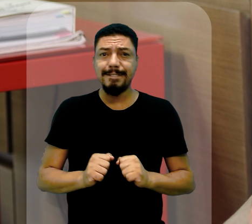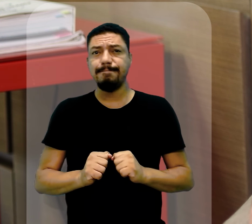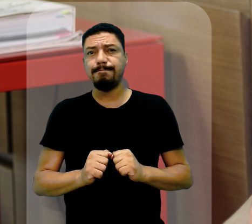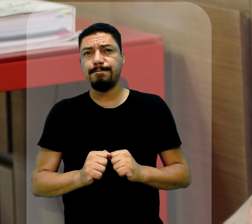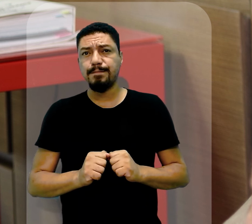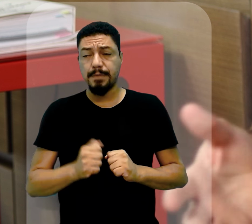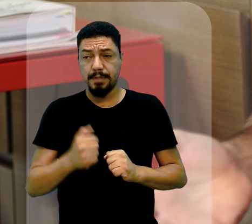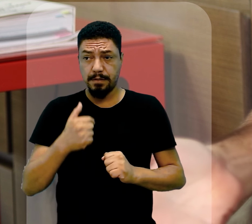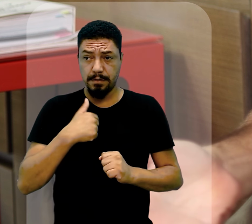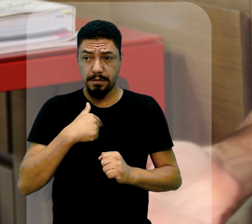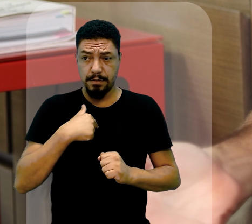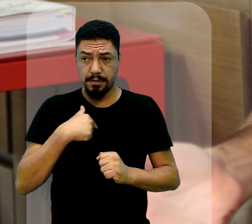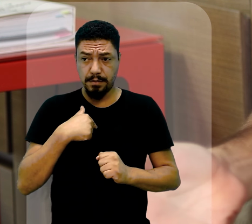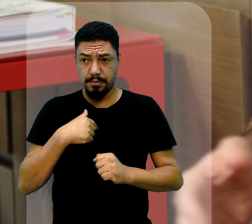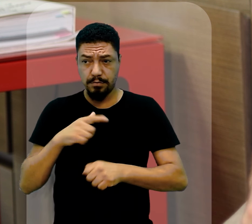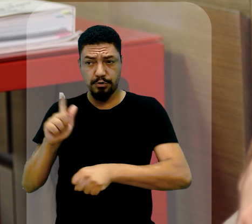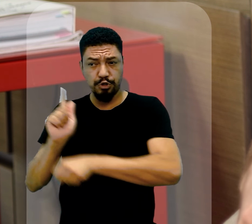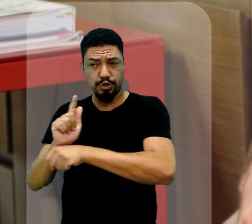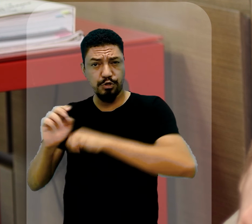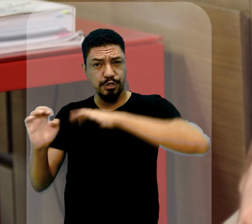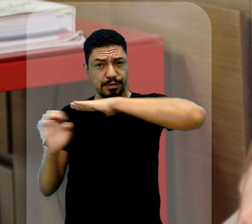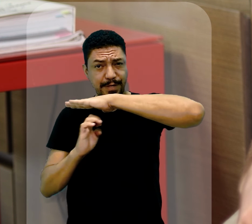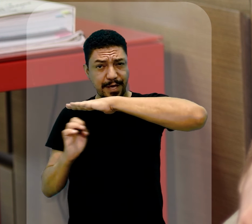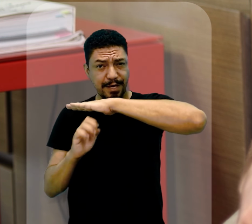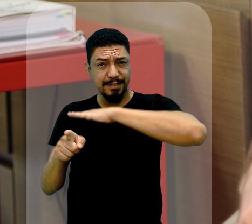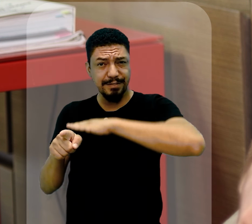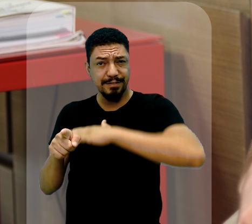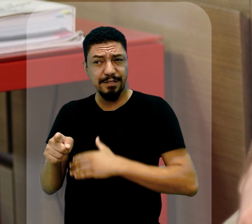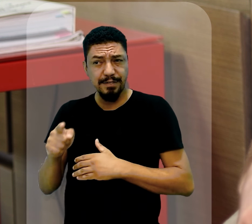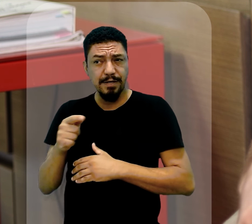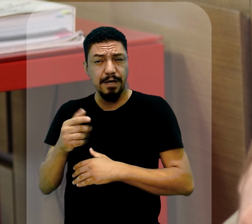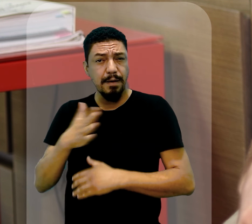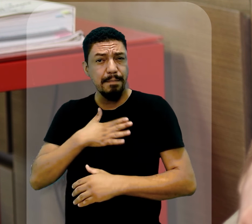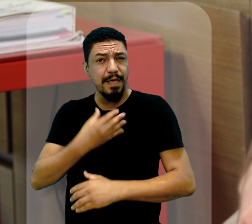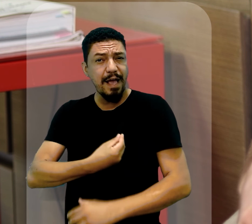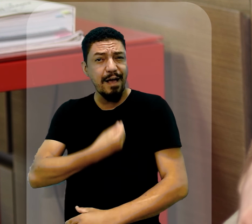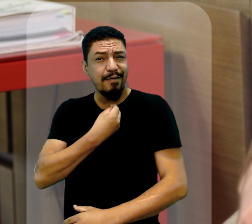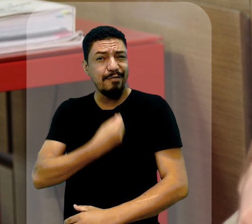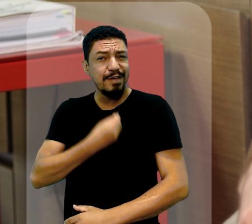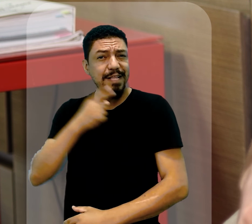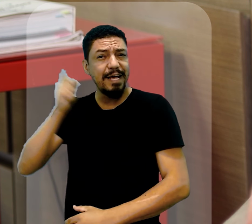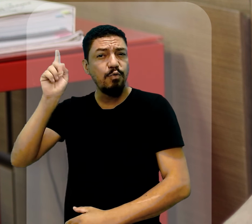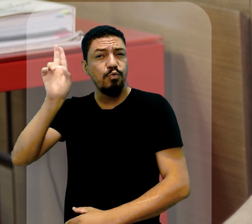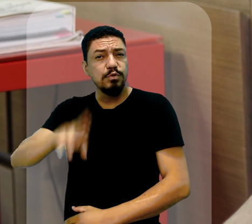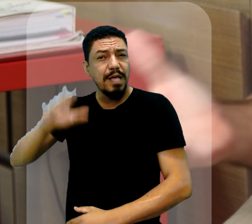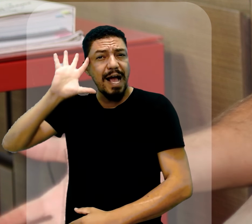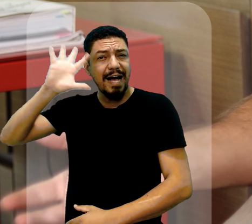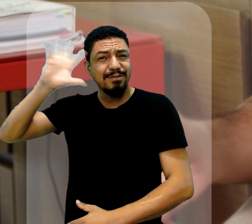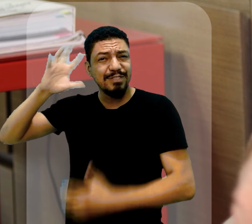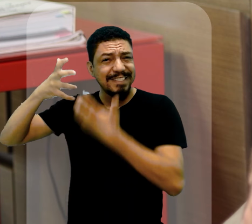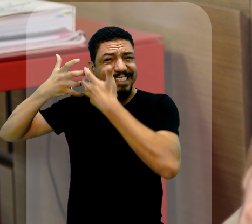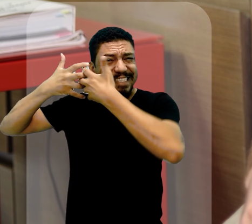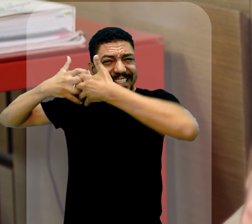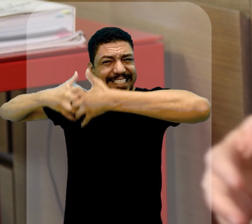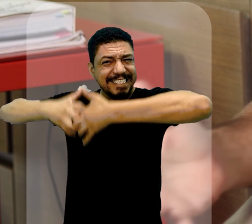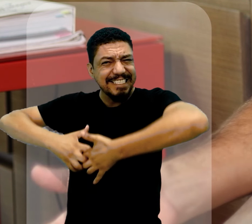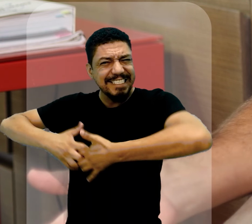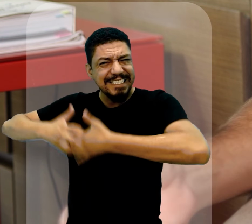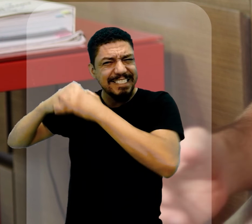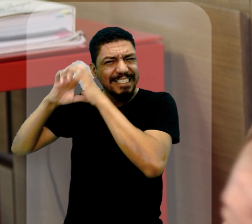Eduardo Giestas, marido de Helena. O meu mundo, a minha vida é uma vida muito racional, é tudo muito quantificado, tudo